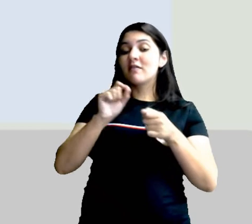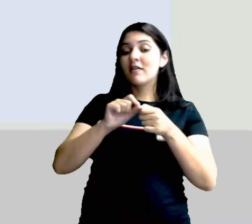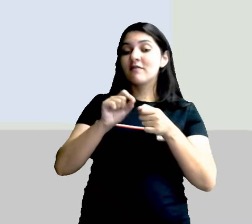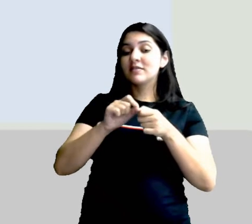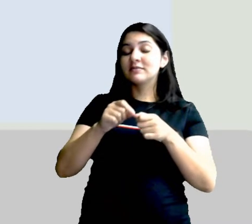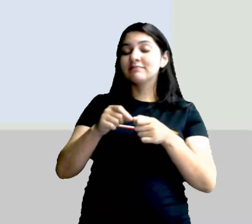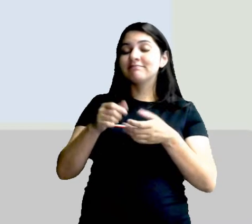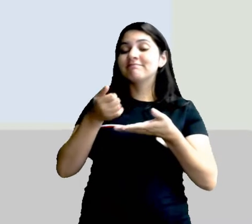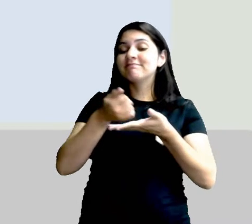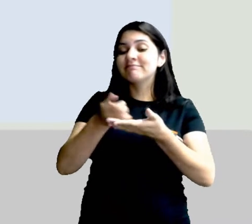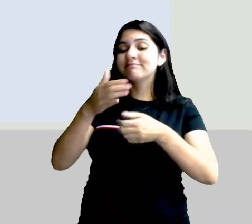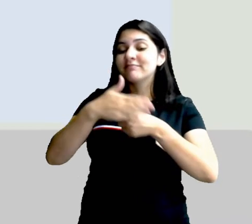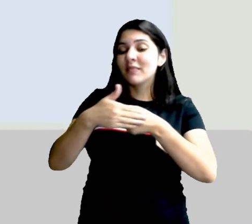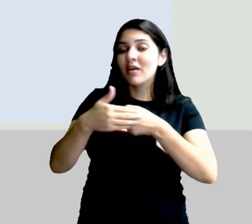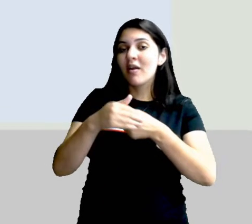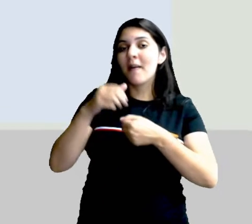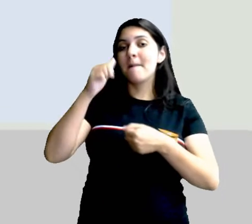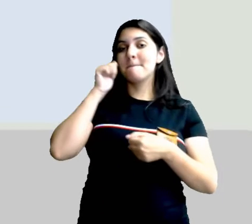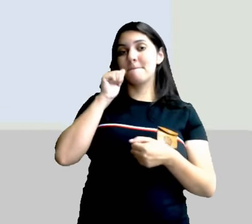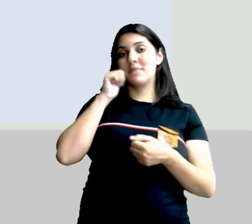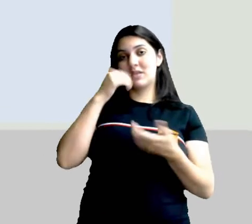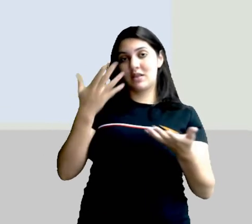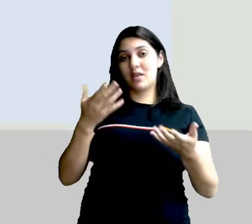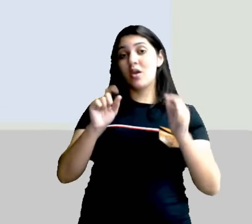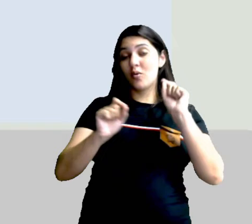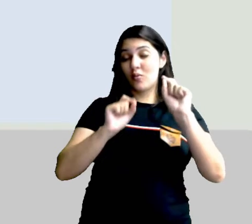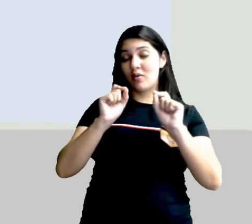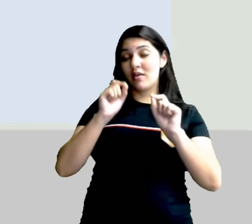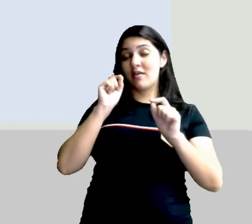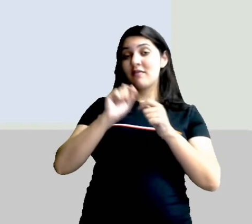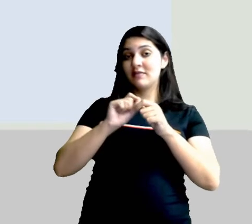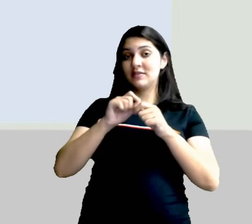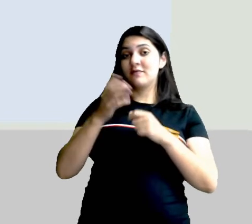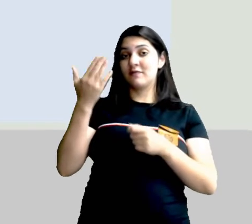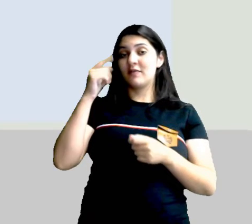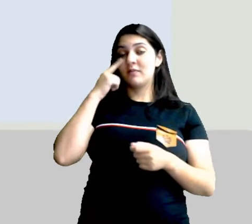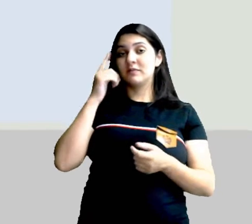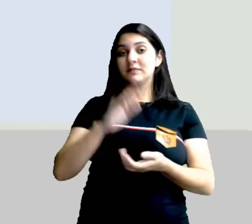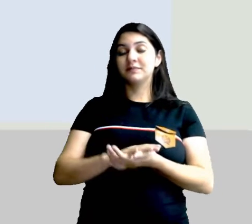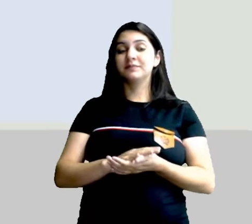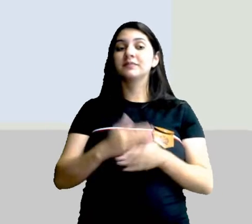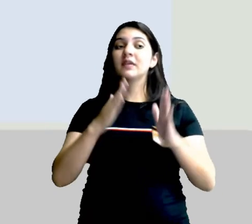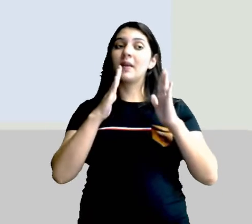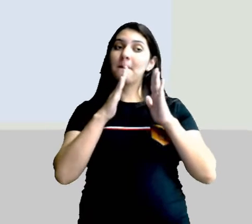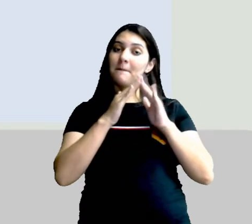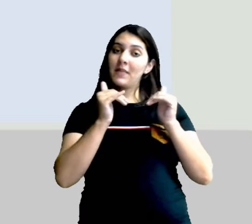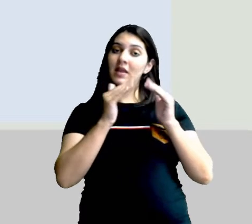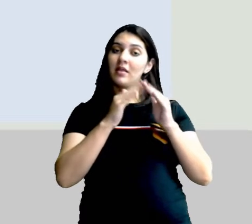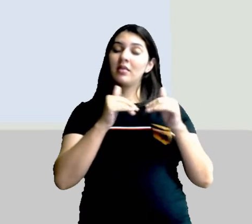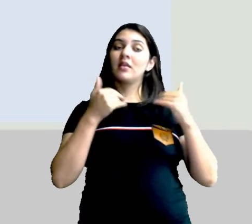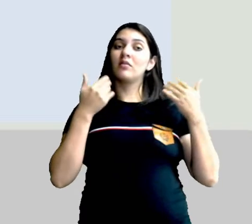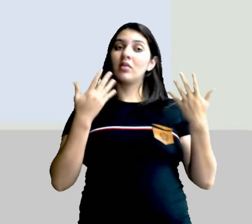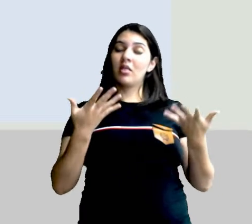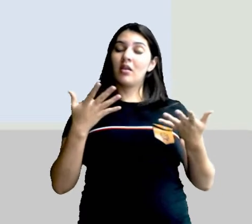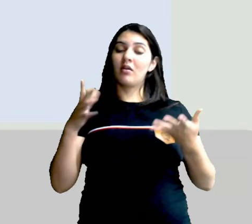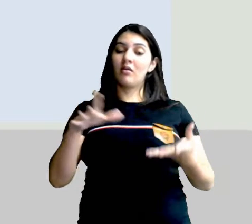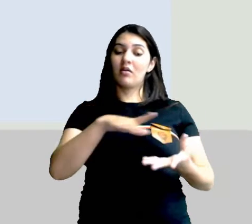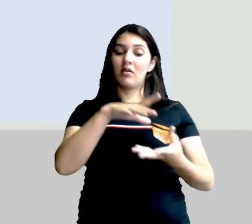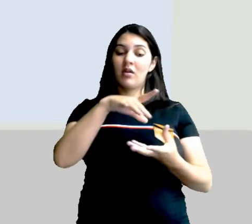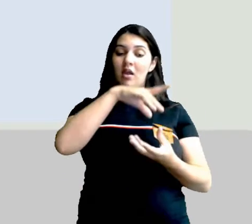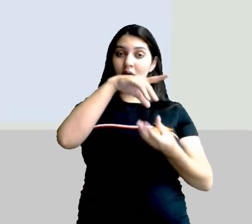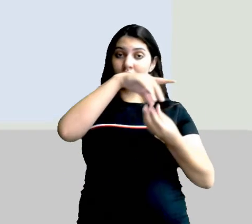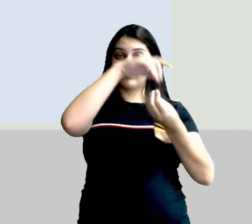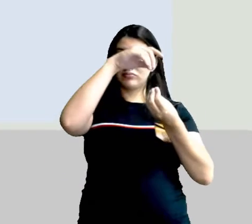consolar Mainá? Vamos ver o que é que ele vai fazer? Pediu então ao espírito